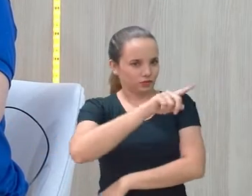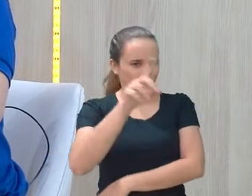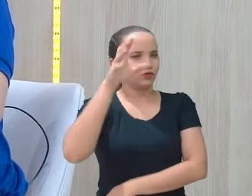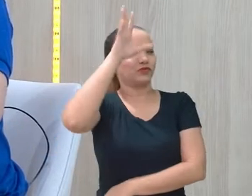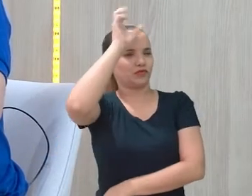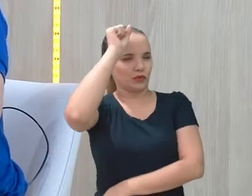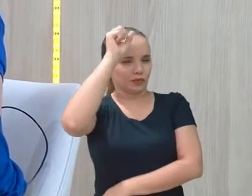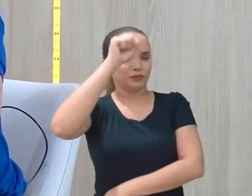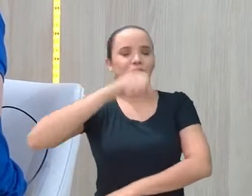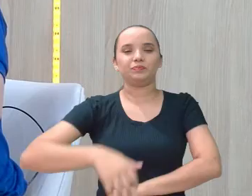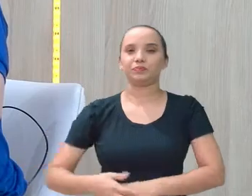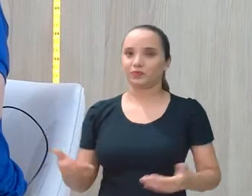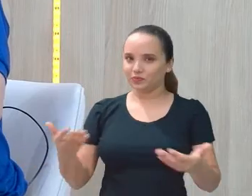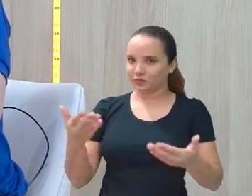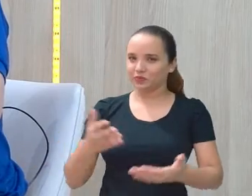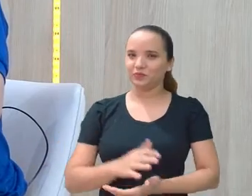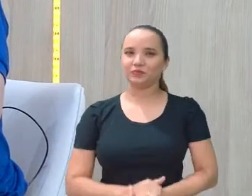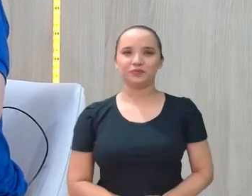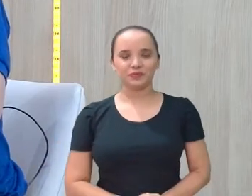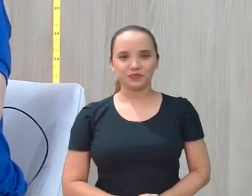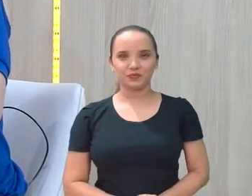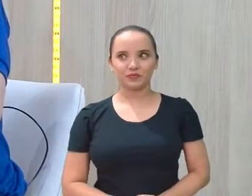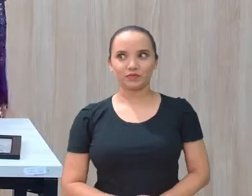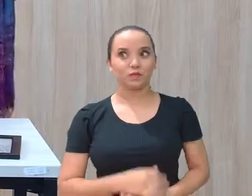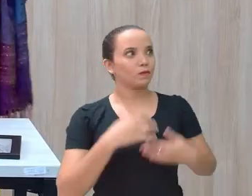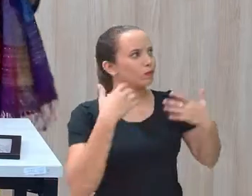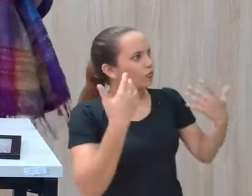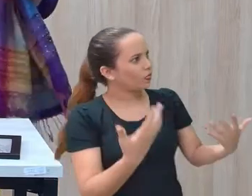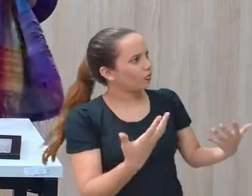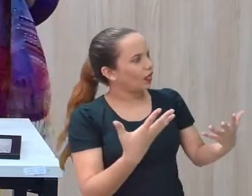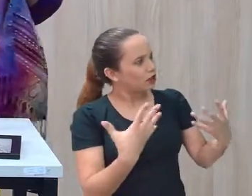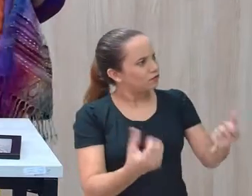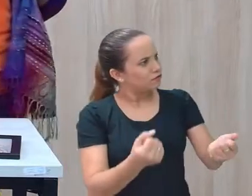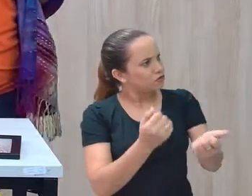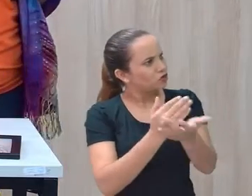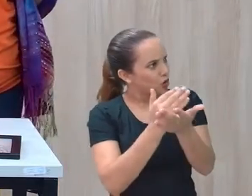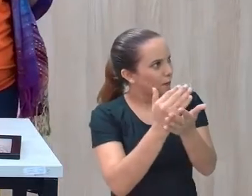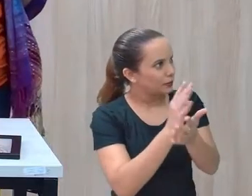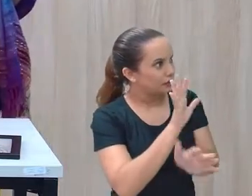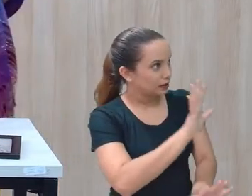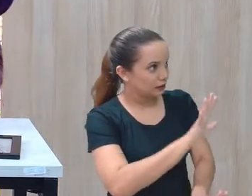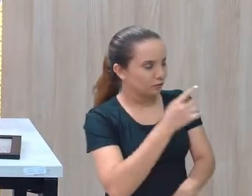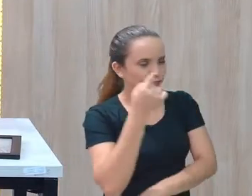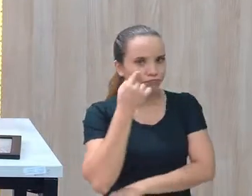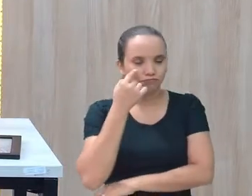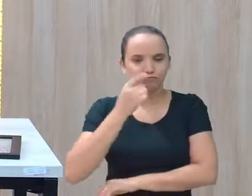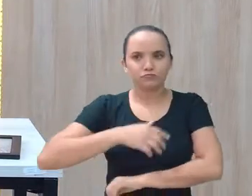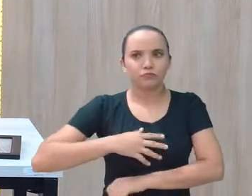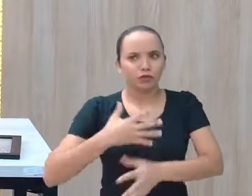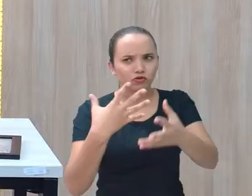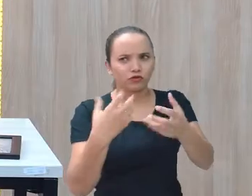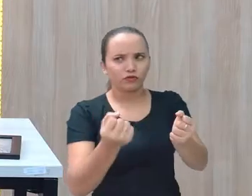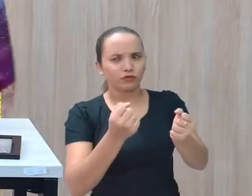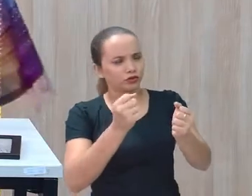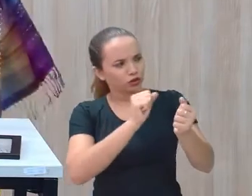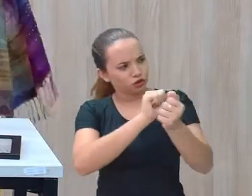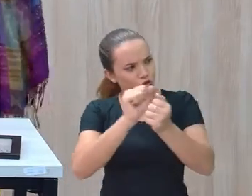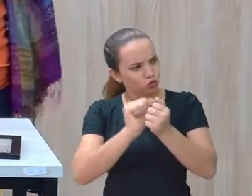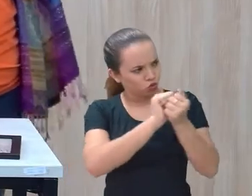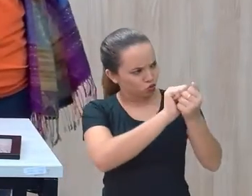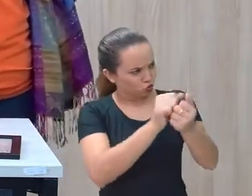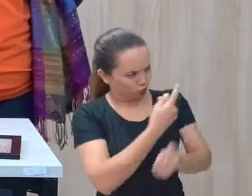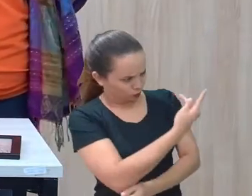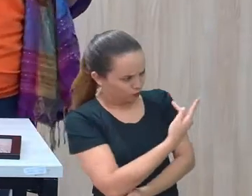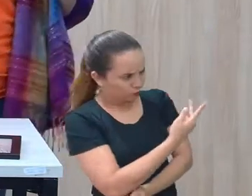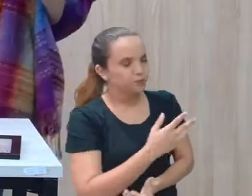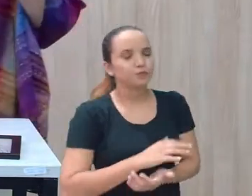bastante na aula de hoje. Celi, vamos começar então fazendo essa leitura de imagem assim, nós